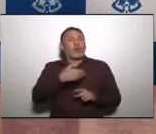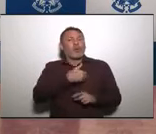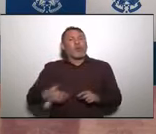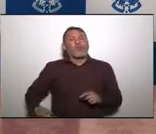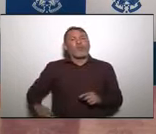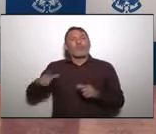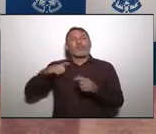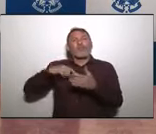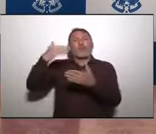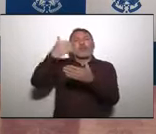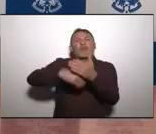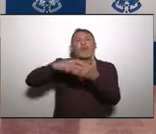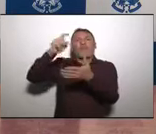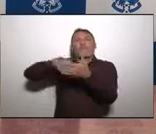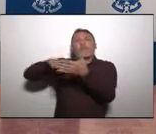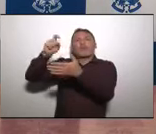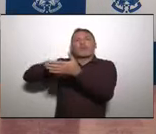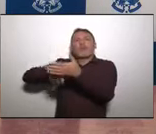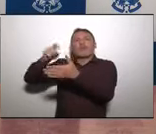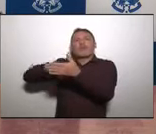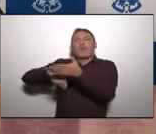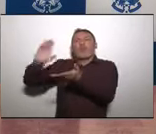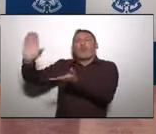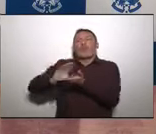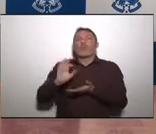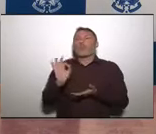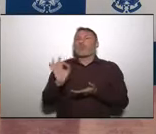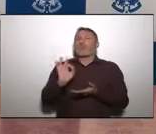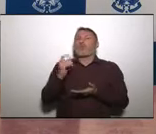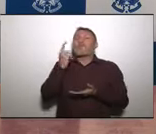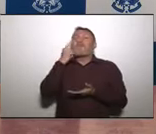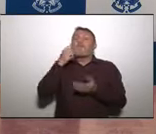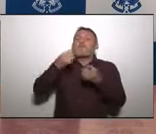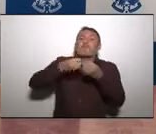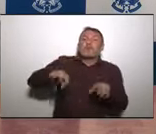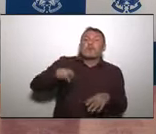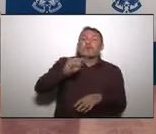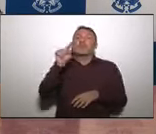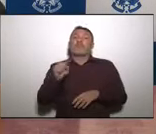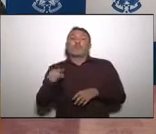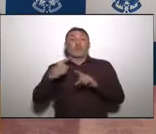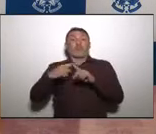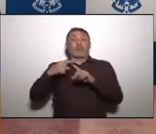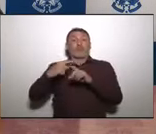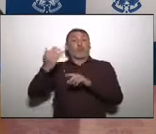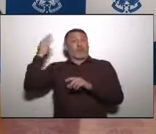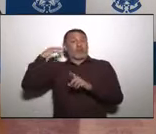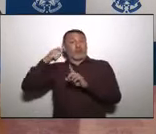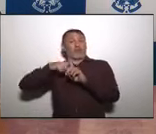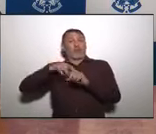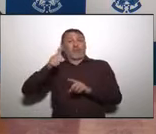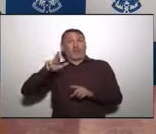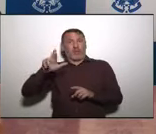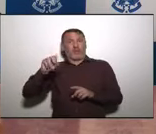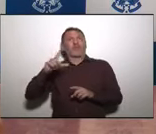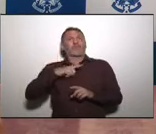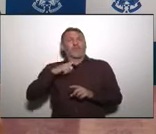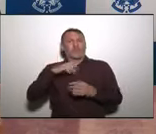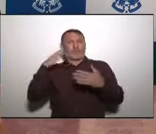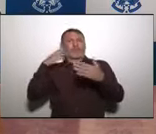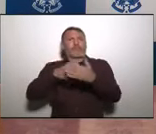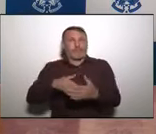março. O mês de março foi o mês que impactou efetivamente a atividade econômica. Então, vamos vendo aquilo que é necessário